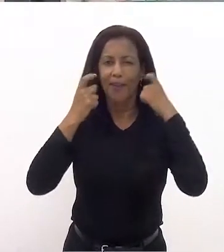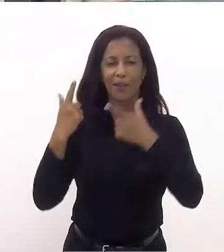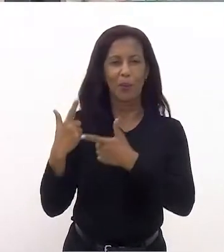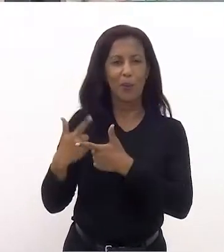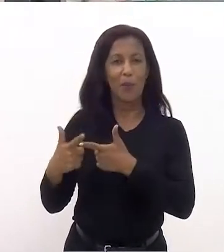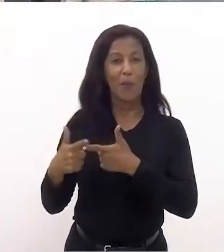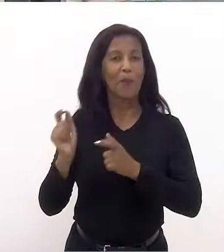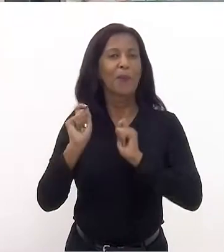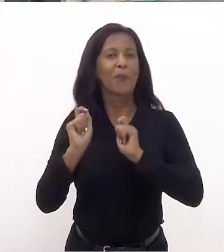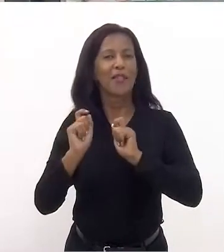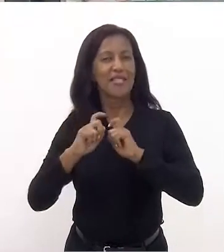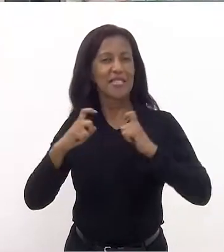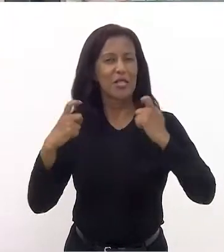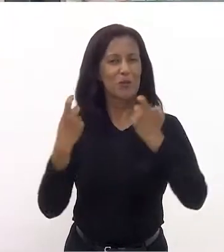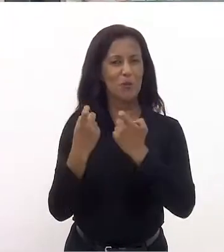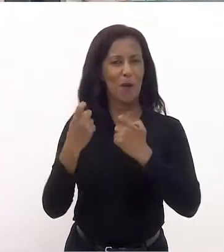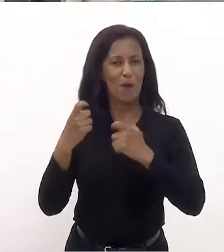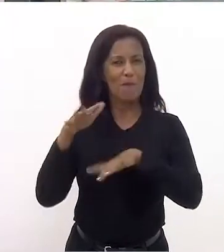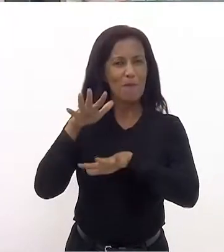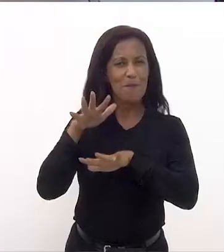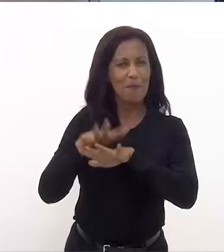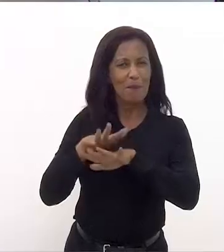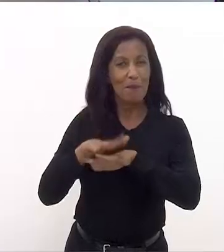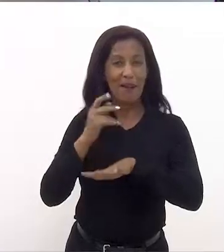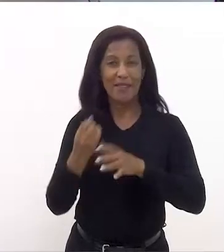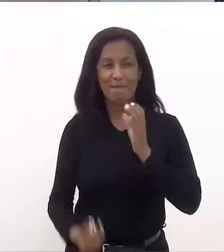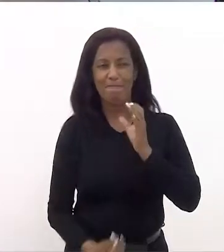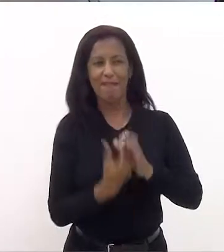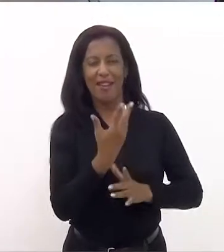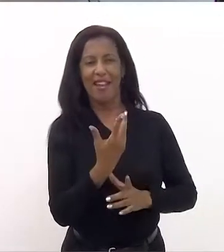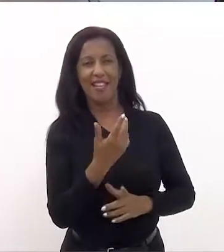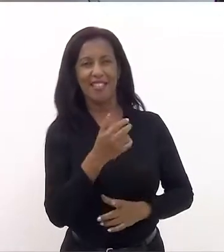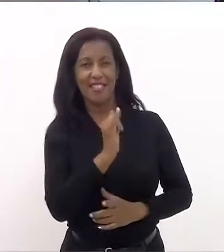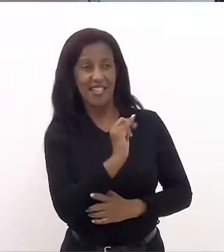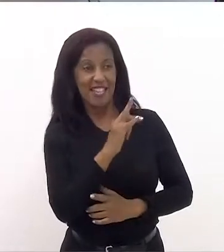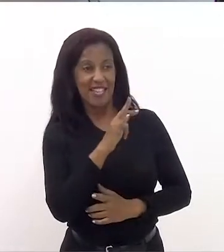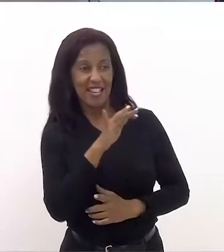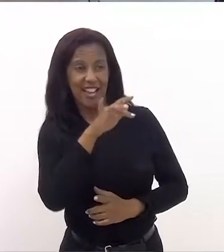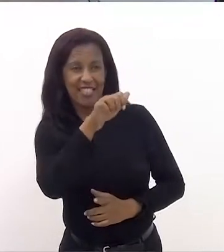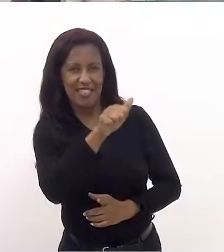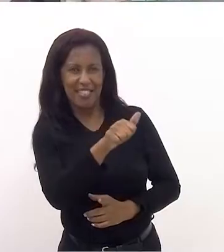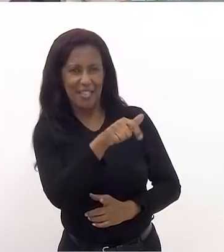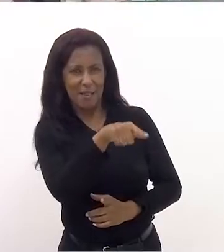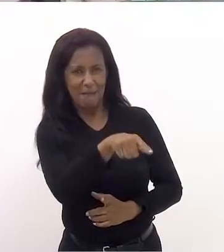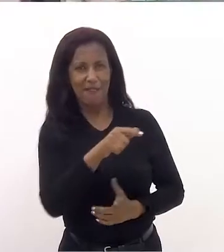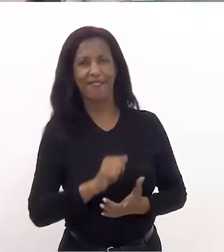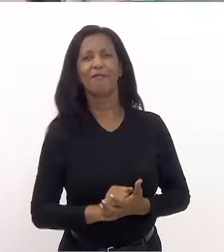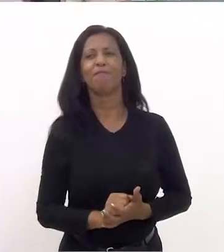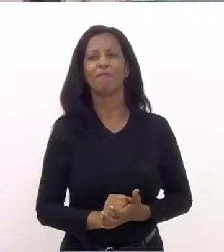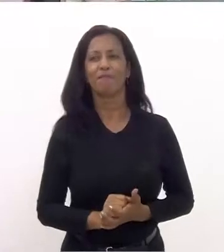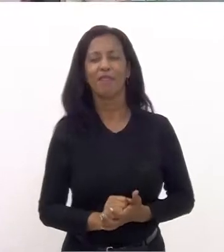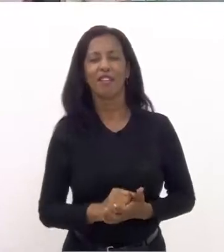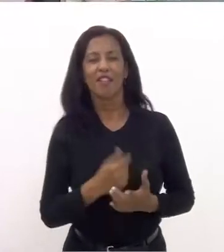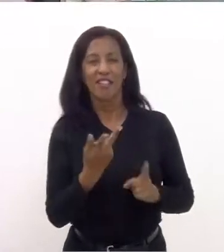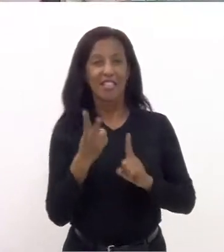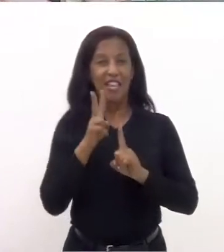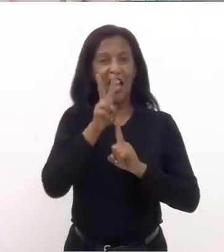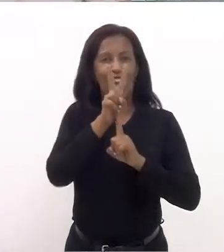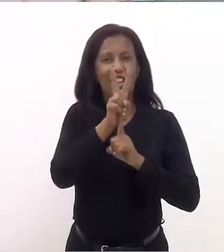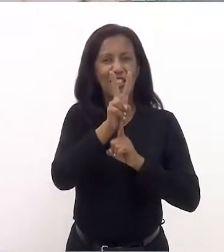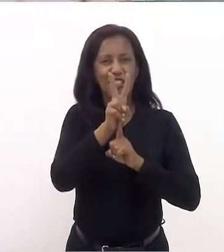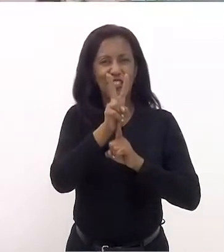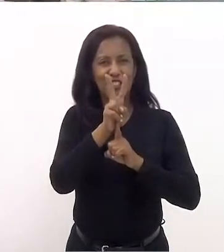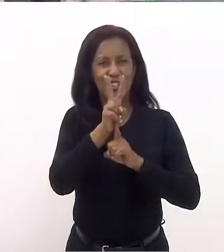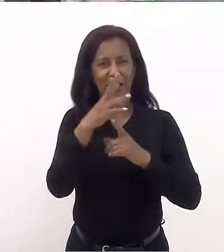preocupada com o problema sexual que aparece no romance. Iracema, né? Que vai ser a